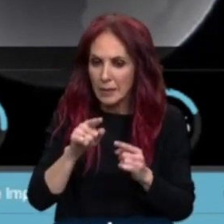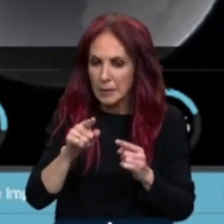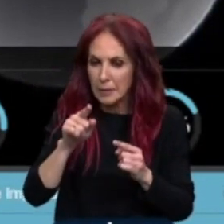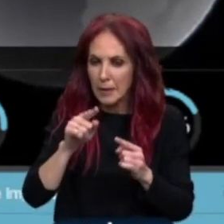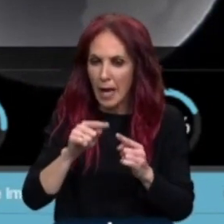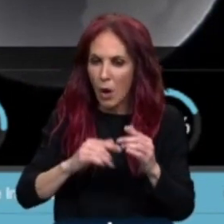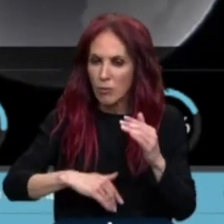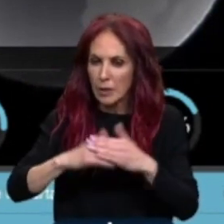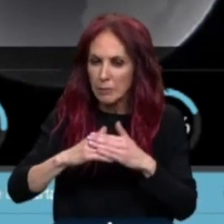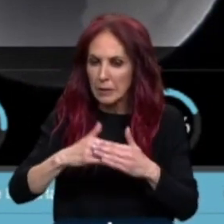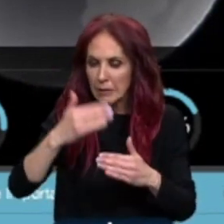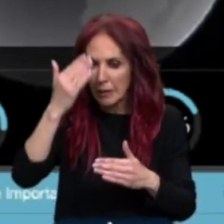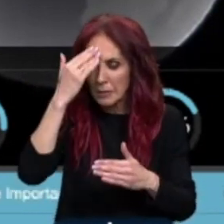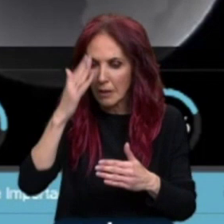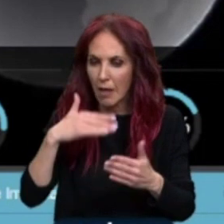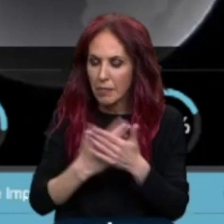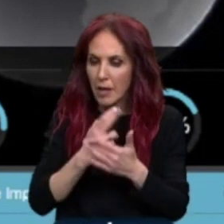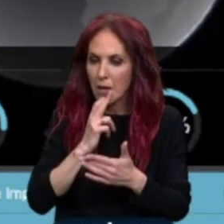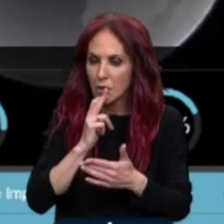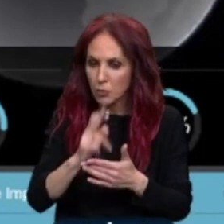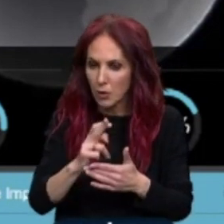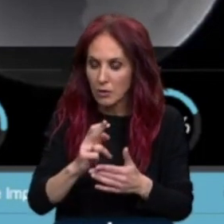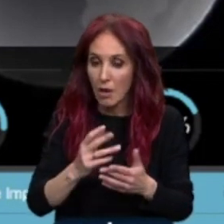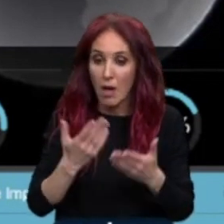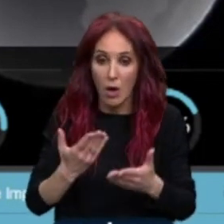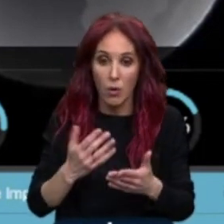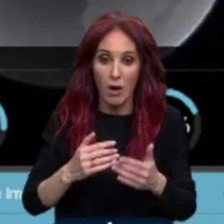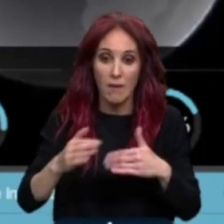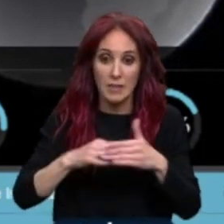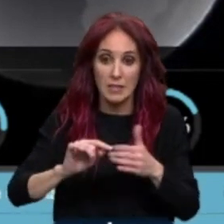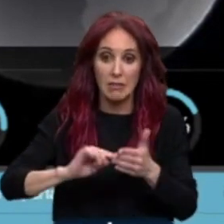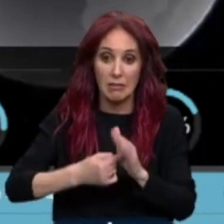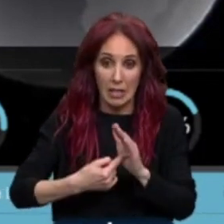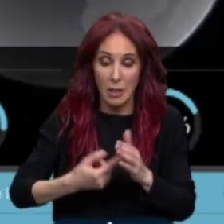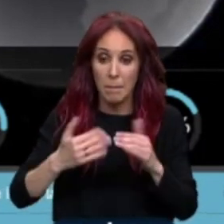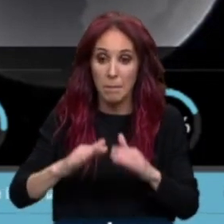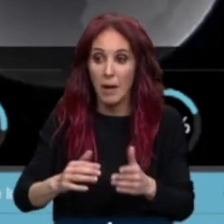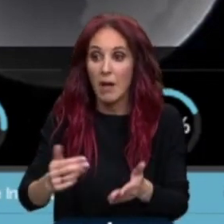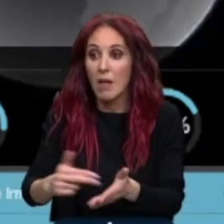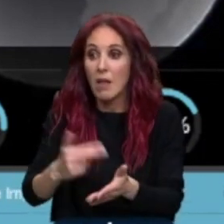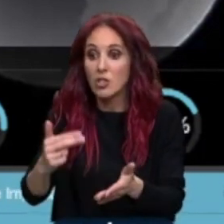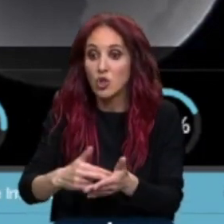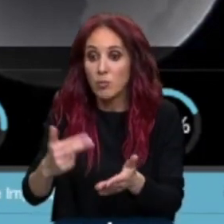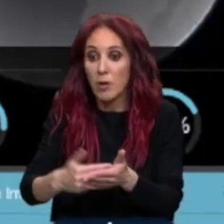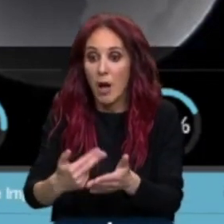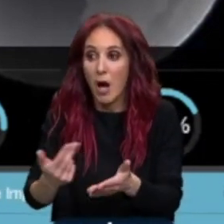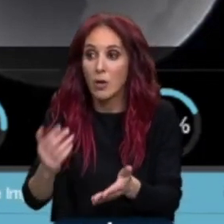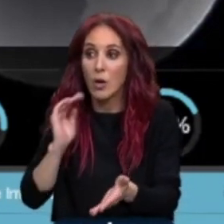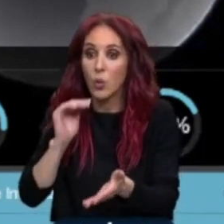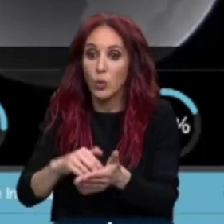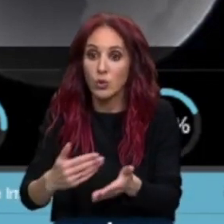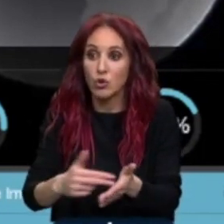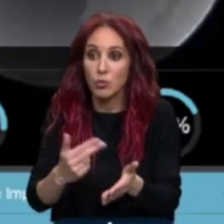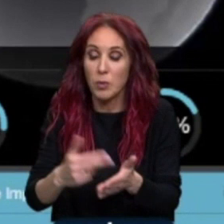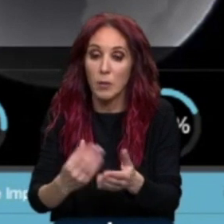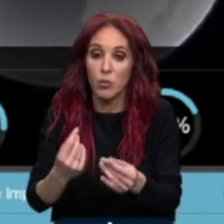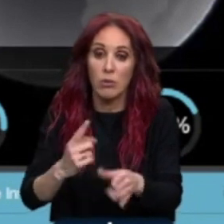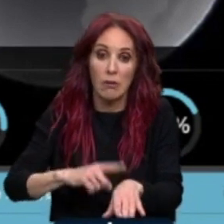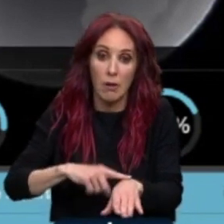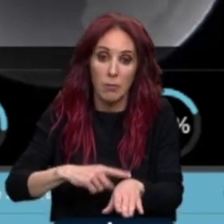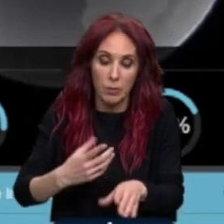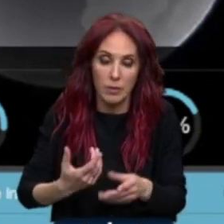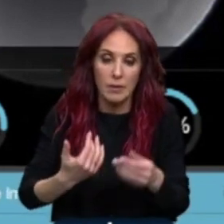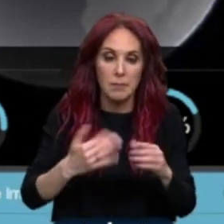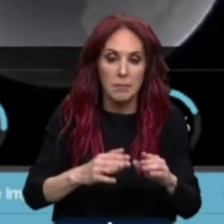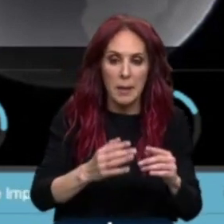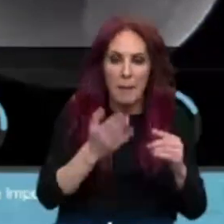um limite de capacidade na resposta. Estamos a fazer muito mais testes, mas demoramos muito tempo a saber qual é a sua resposta. Mas esta média móvel